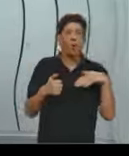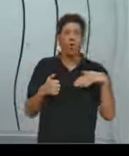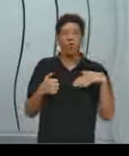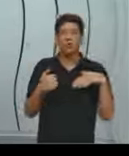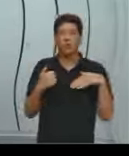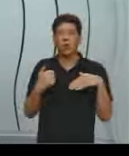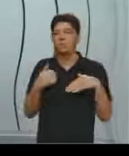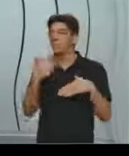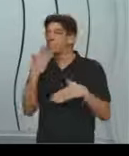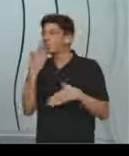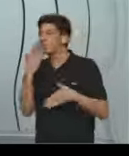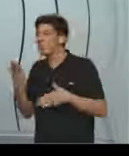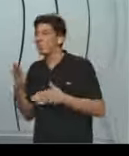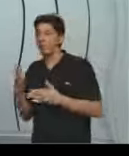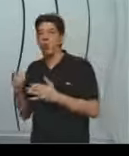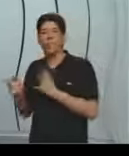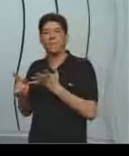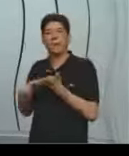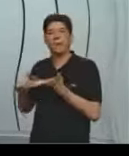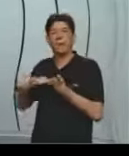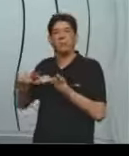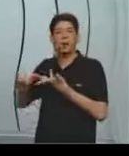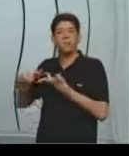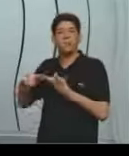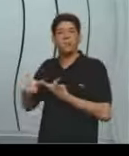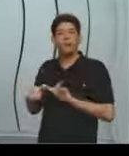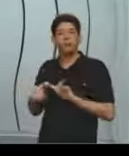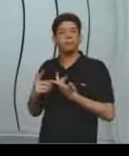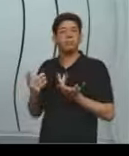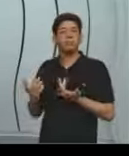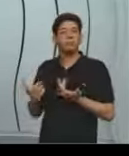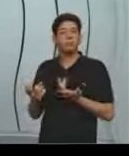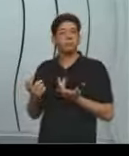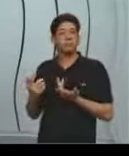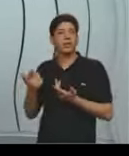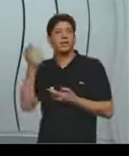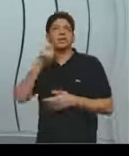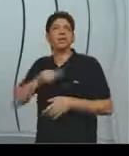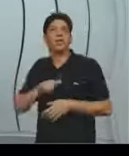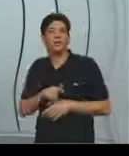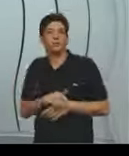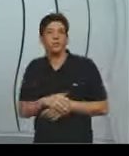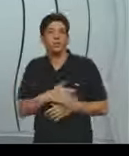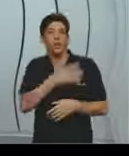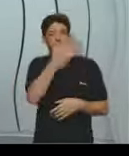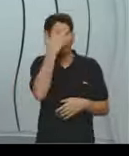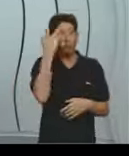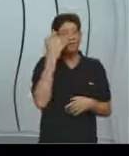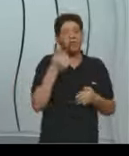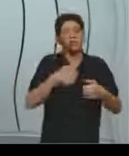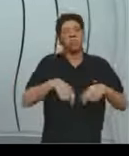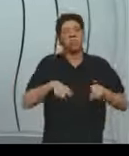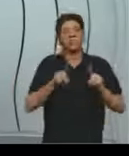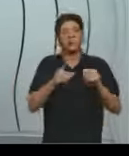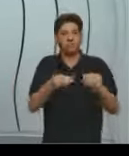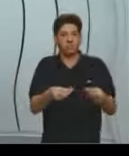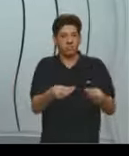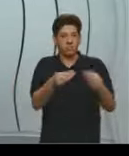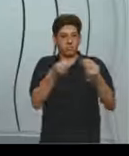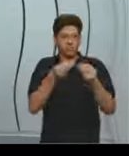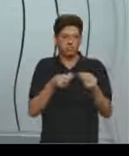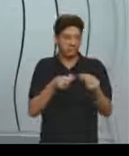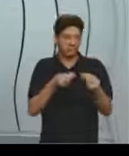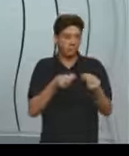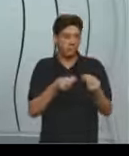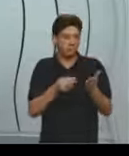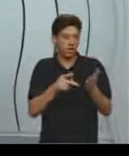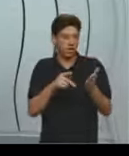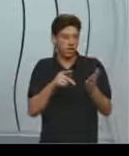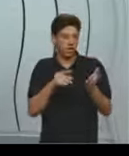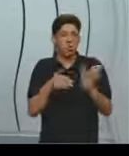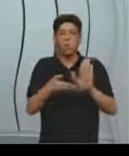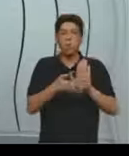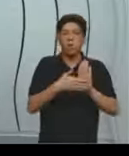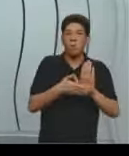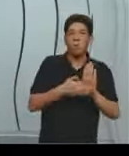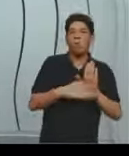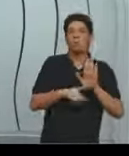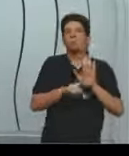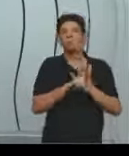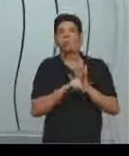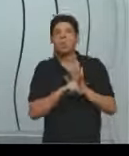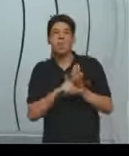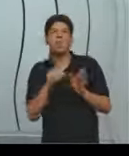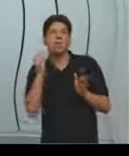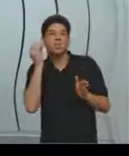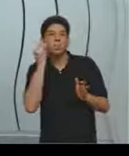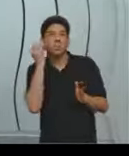de coisas ou seja ver as pessoas pegaram projeto político analisar as pessoas geralmente tentam os políticos tentam fazer isso políticos profissionais e